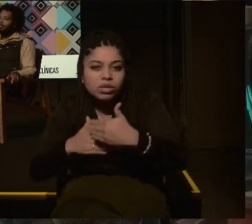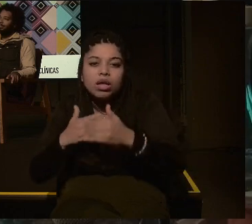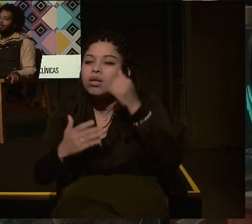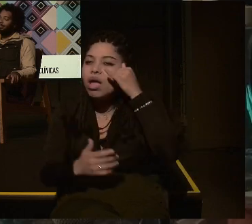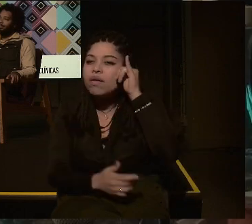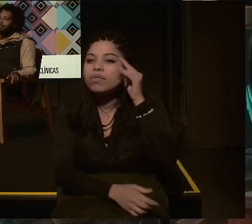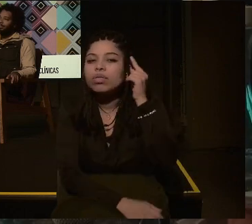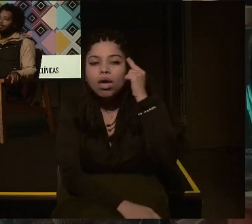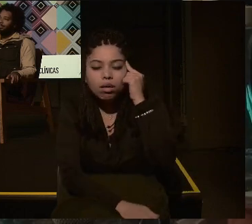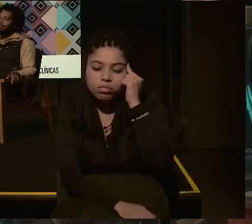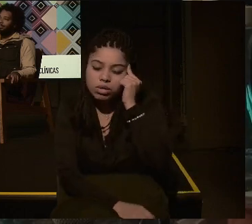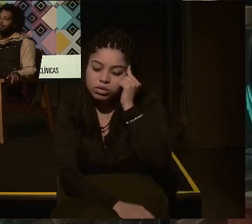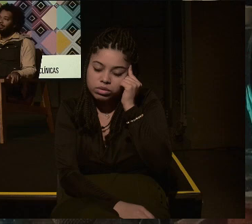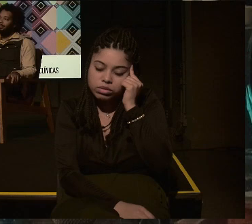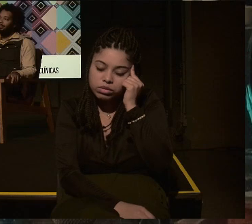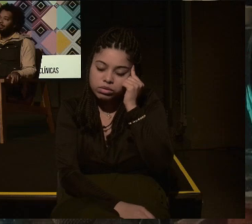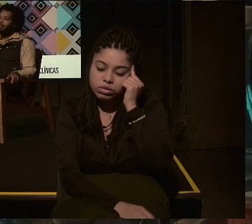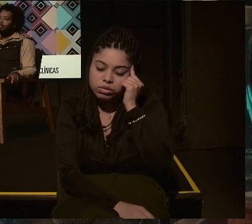pensar no